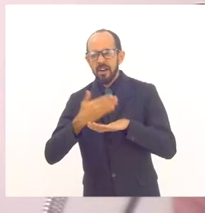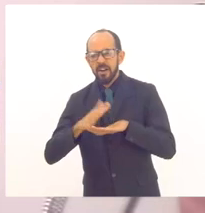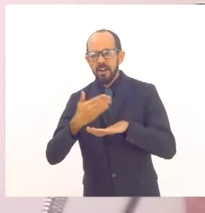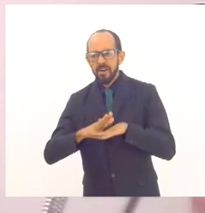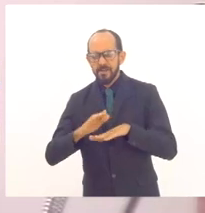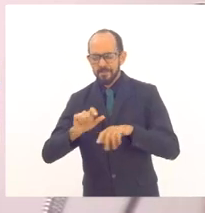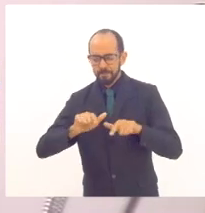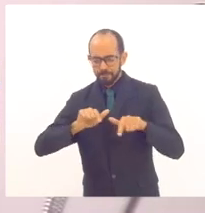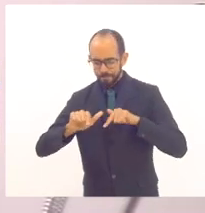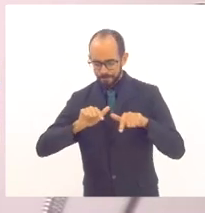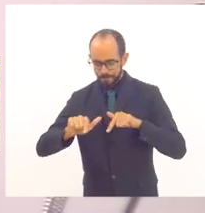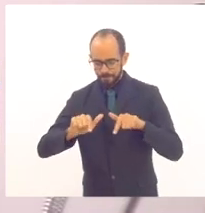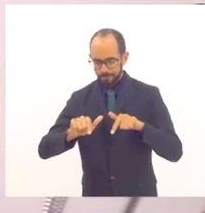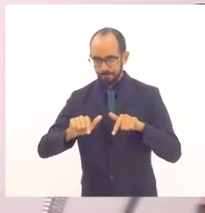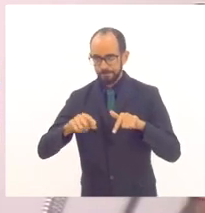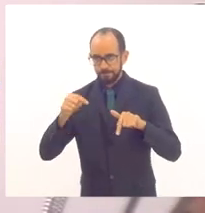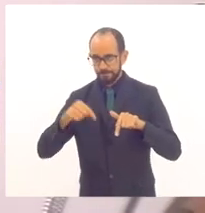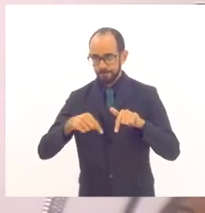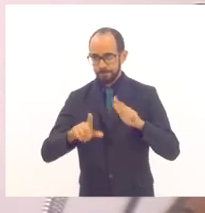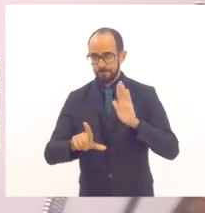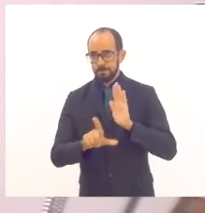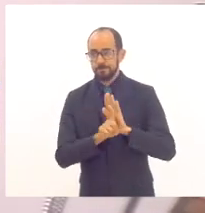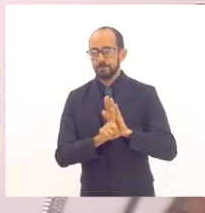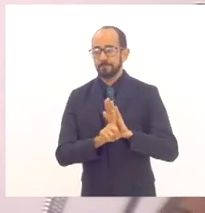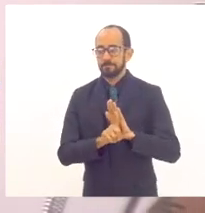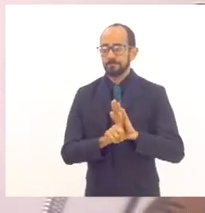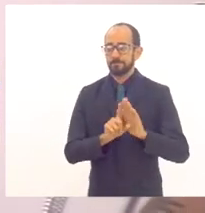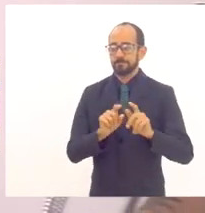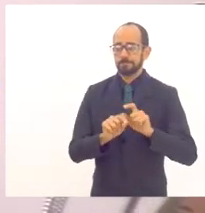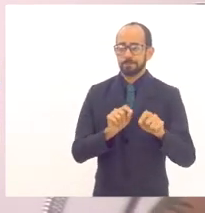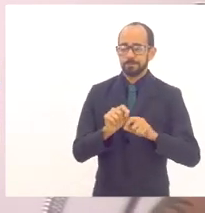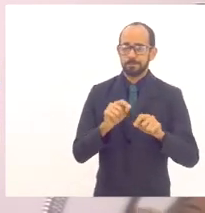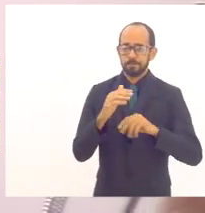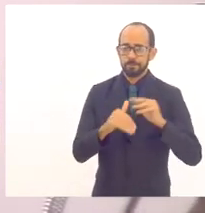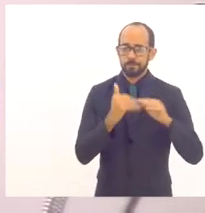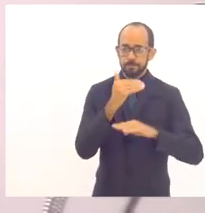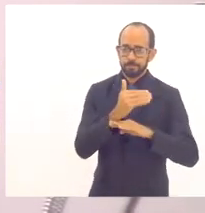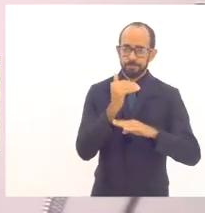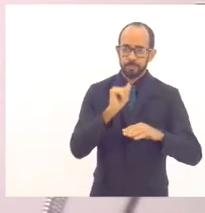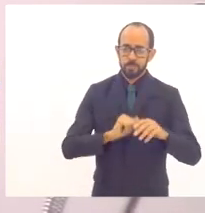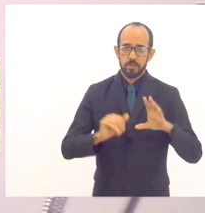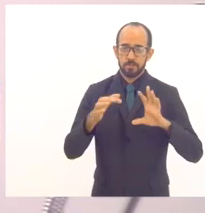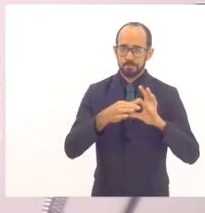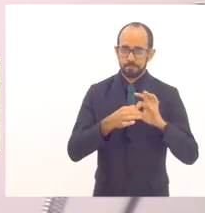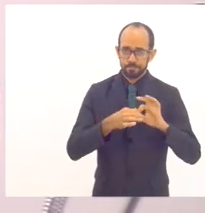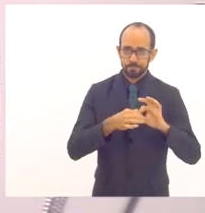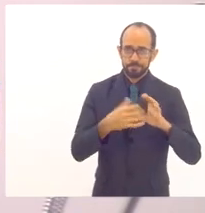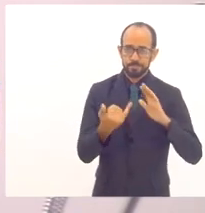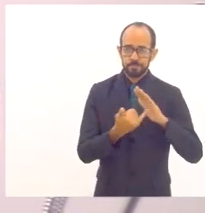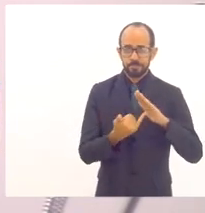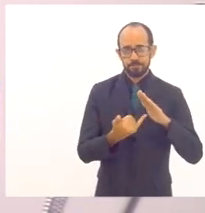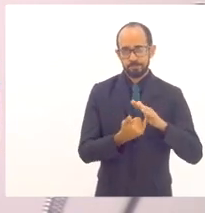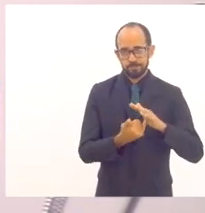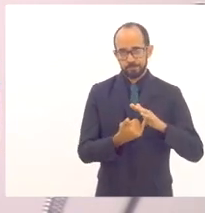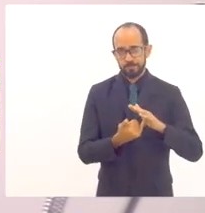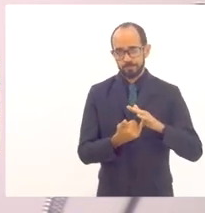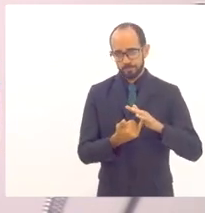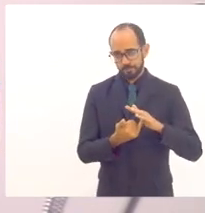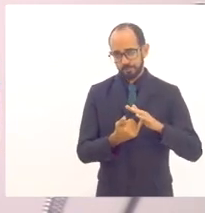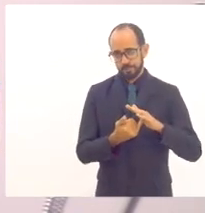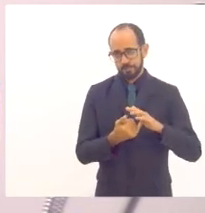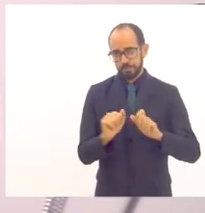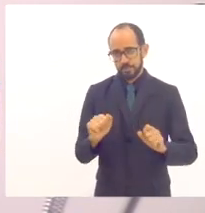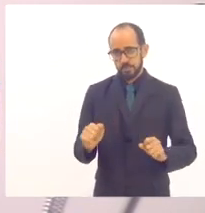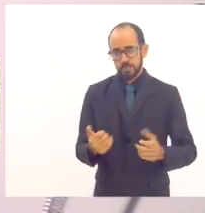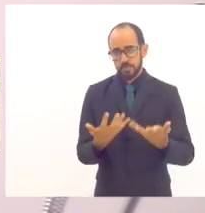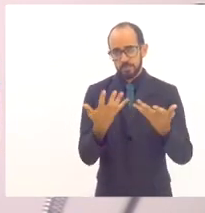atividade prevista nessa lei, além do vínculo com a entidade com a qual seja